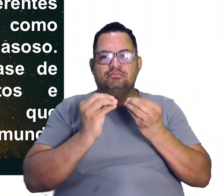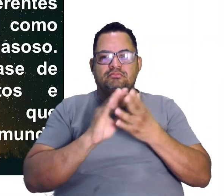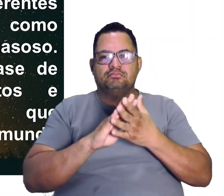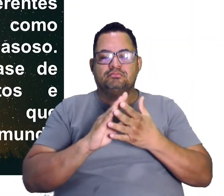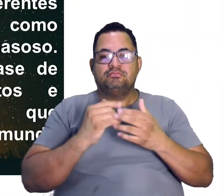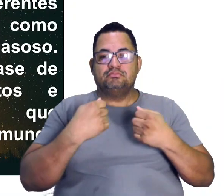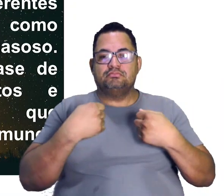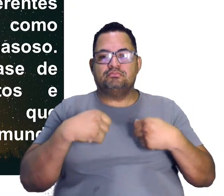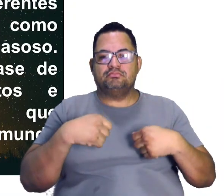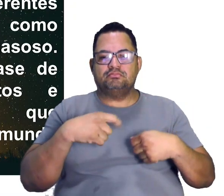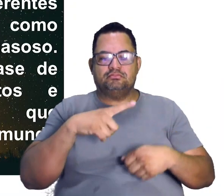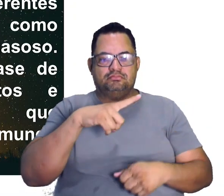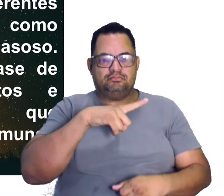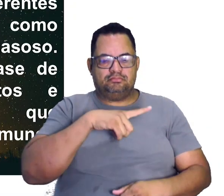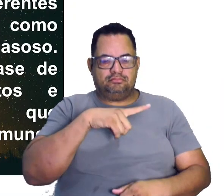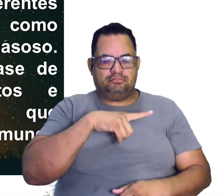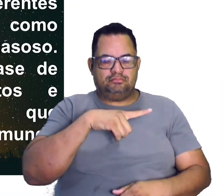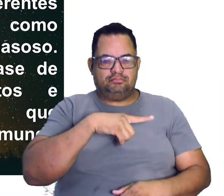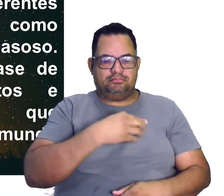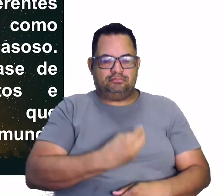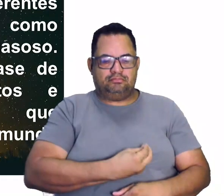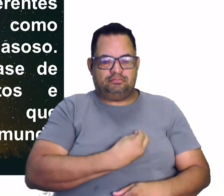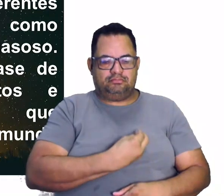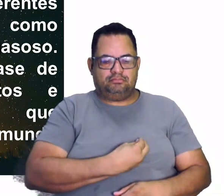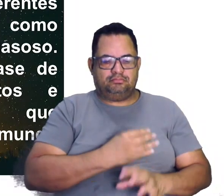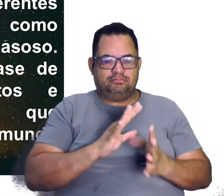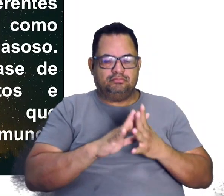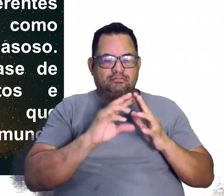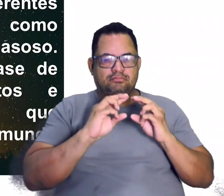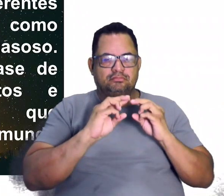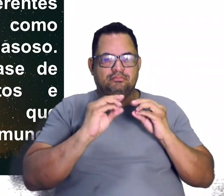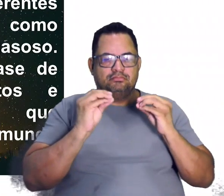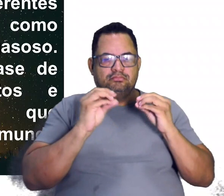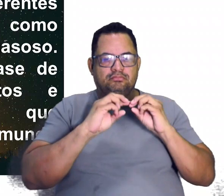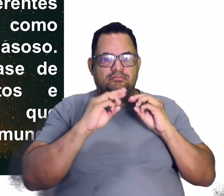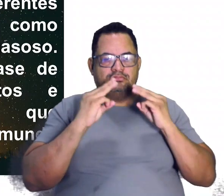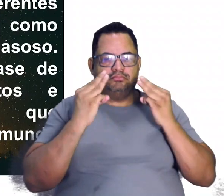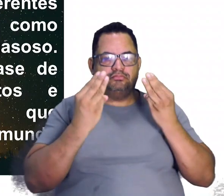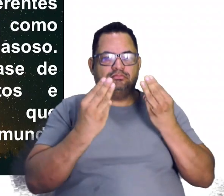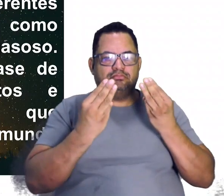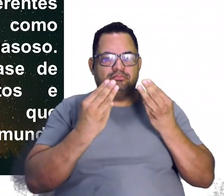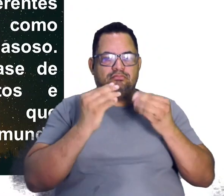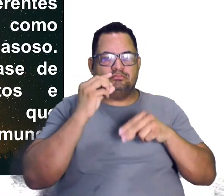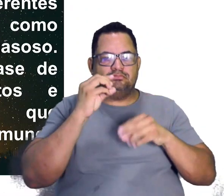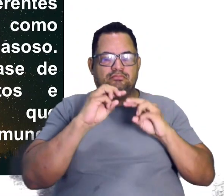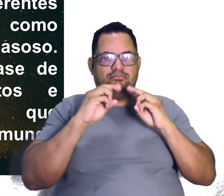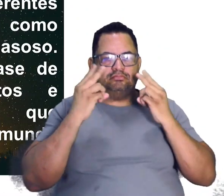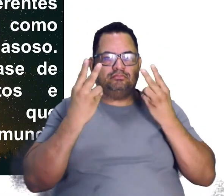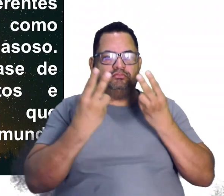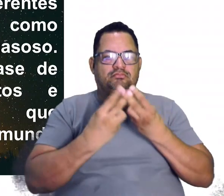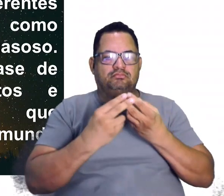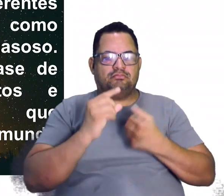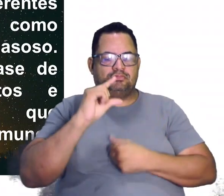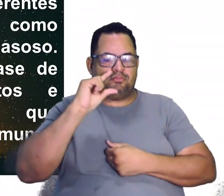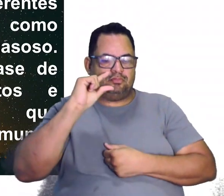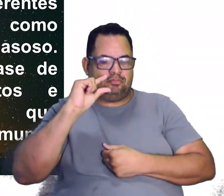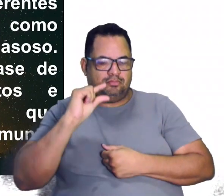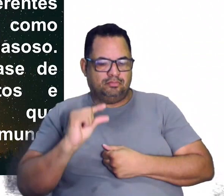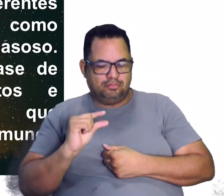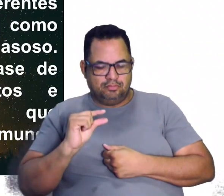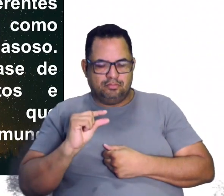para que ocorra a presença de matéria, tem que existir um mínimo de massa. Pode